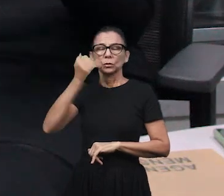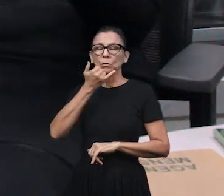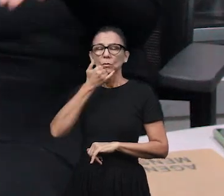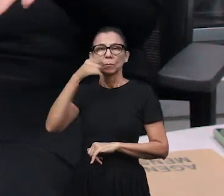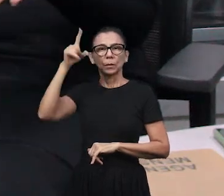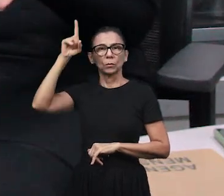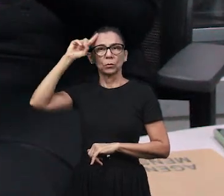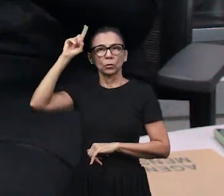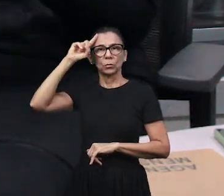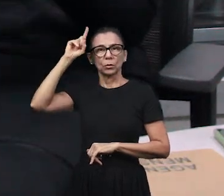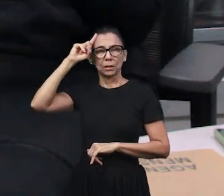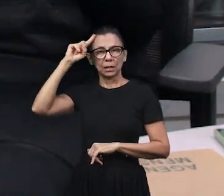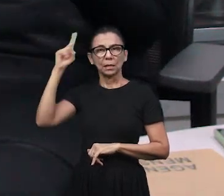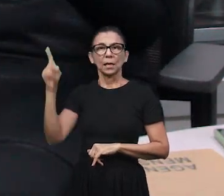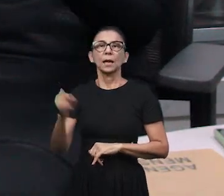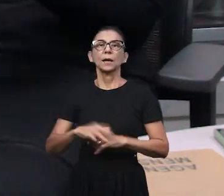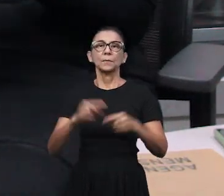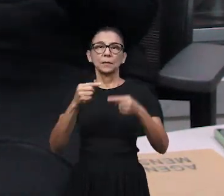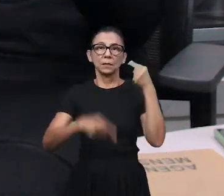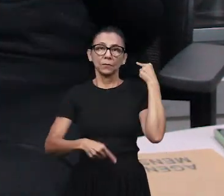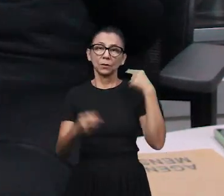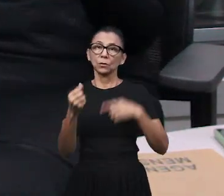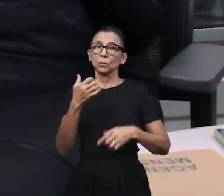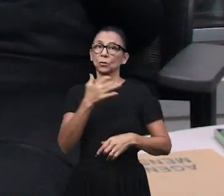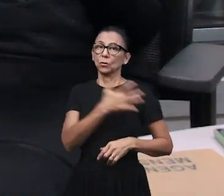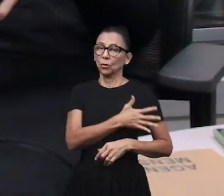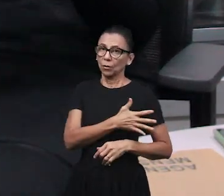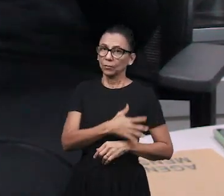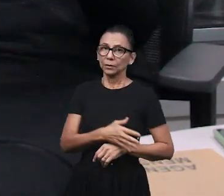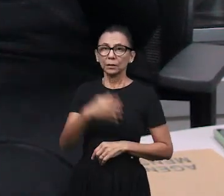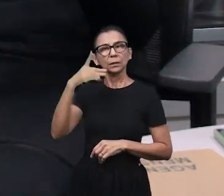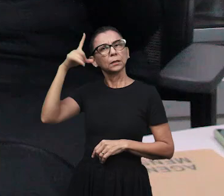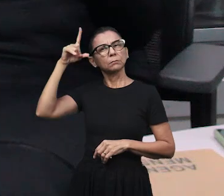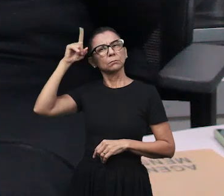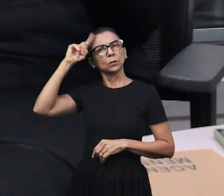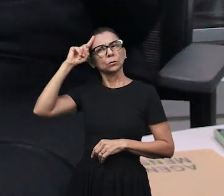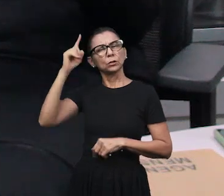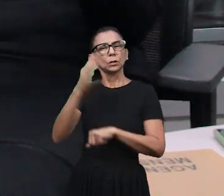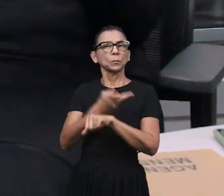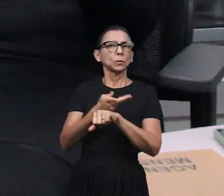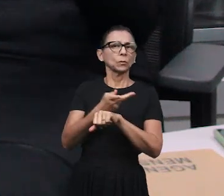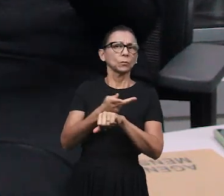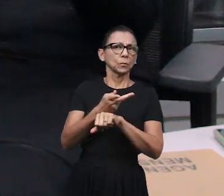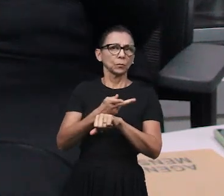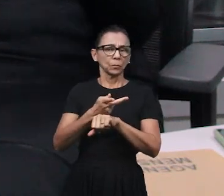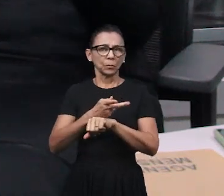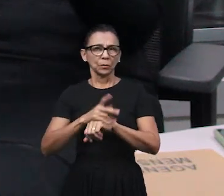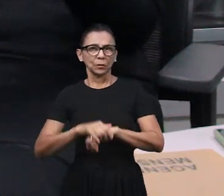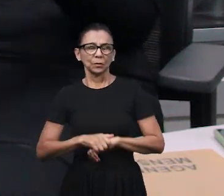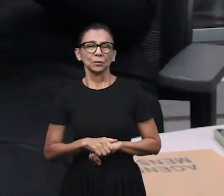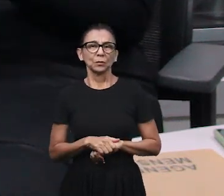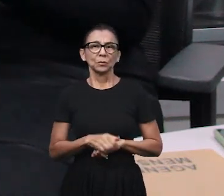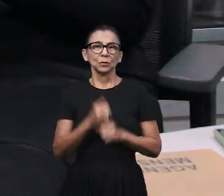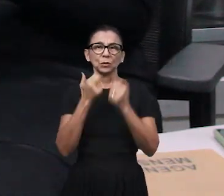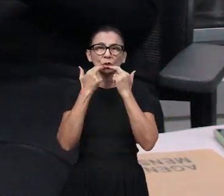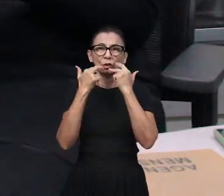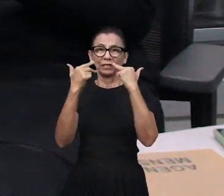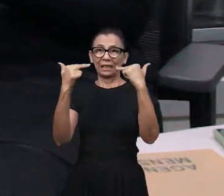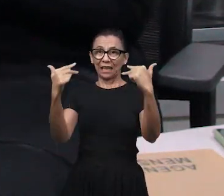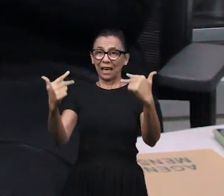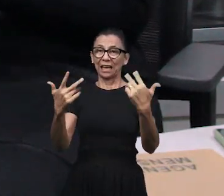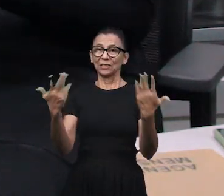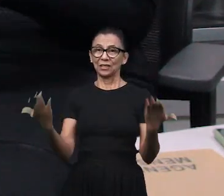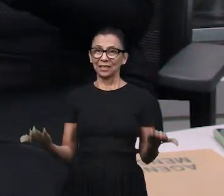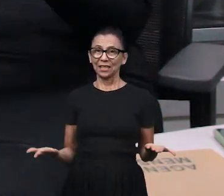que estivemos com a pandemia, então durante a pandemia não estávamos gravando. Então, ele ficou mais ou menos 1 ano e meio ali reprisando. Então, agora